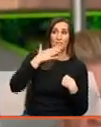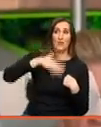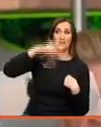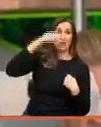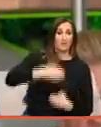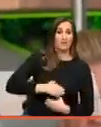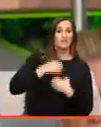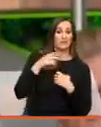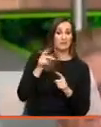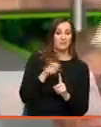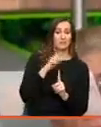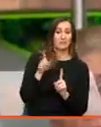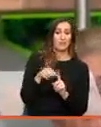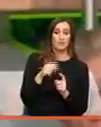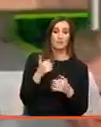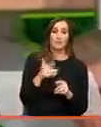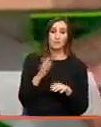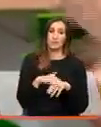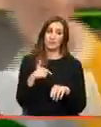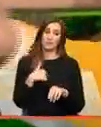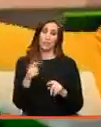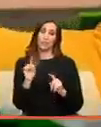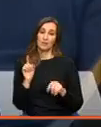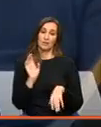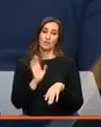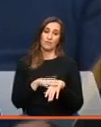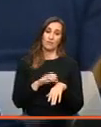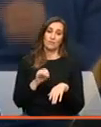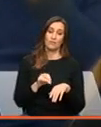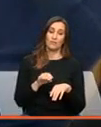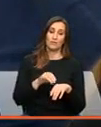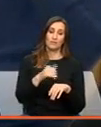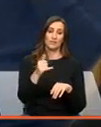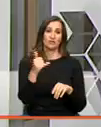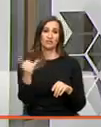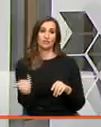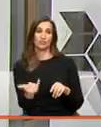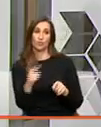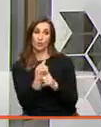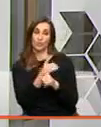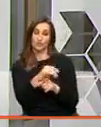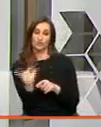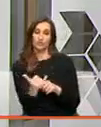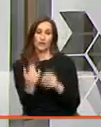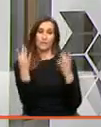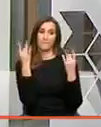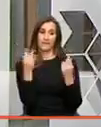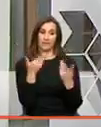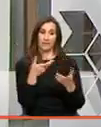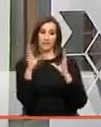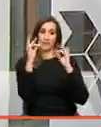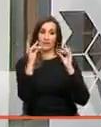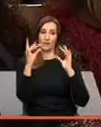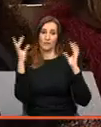muito este ano diz ah mas isso não foi por culpa minha foi por danos culturais levando um susto a brincadeira foi tudo uma brincadeira